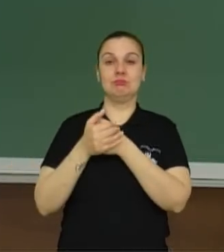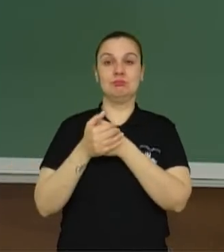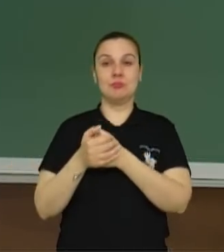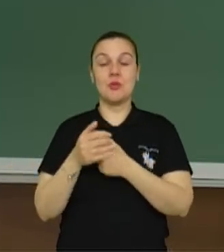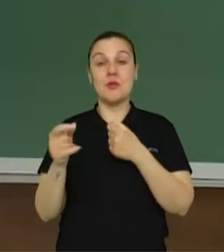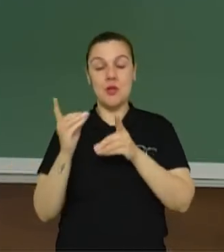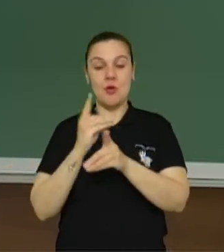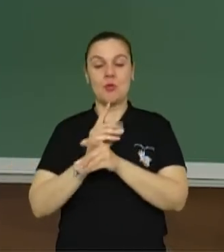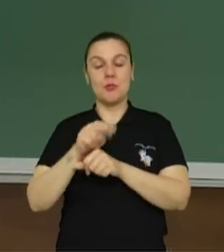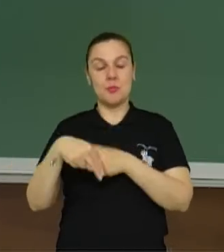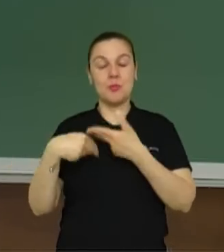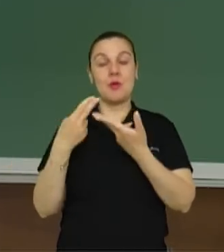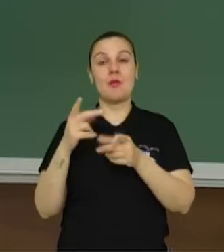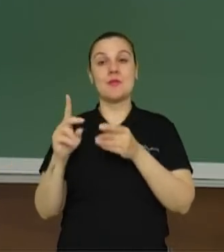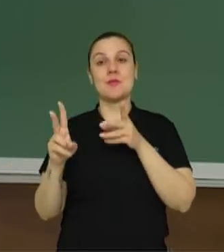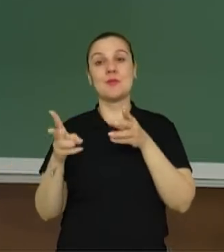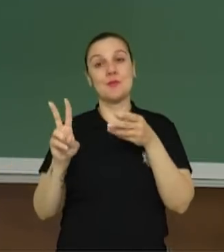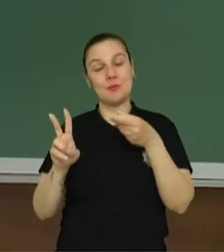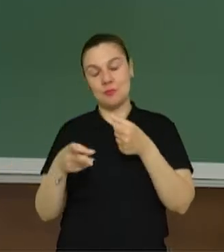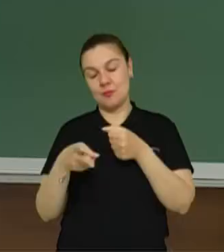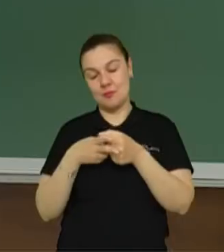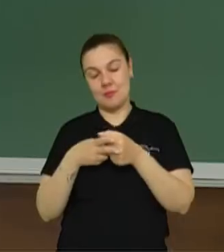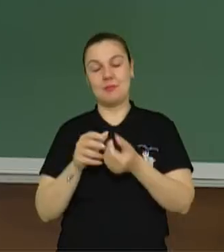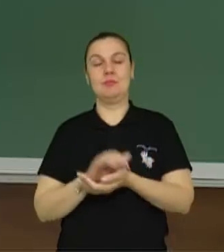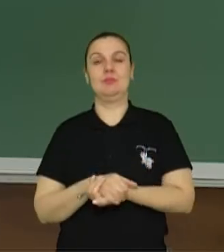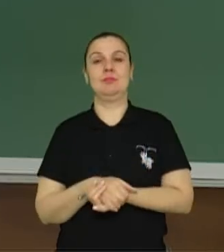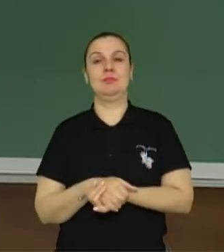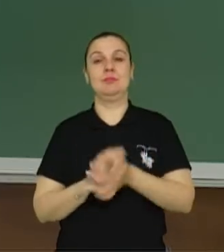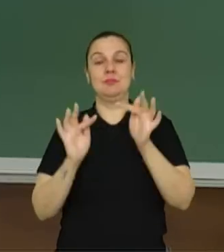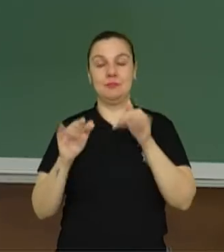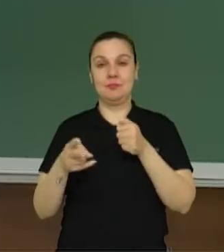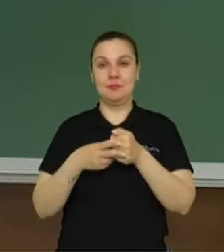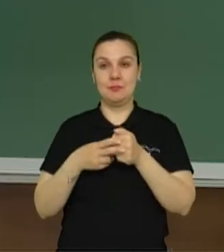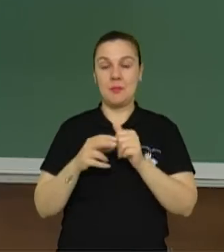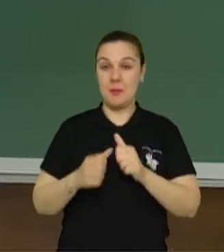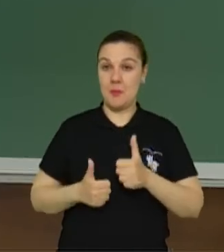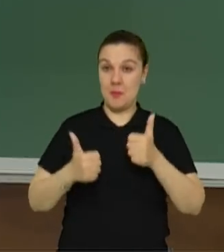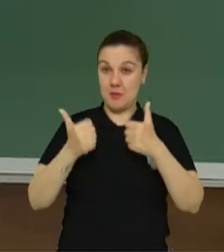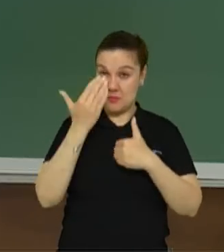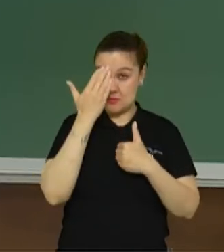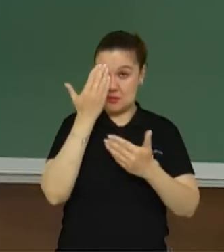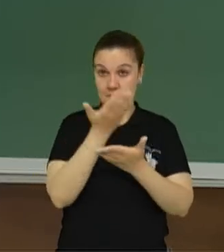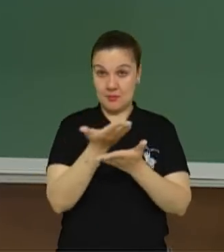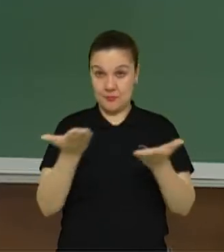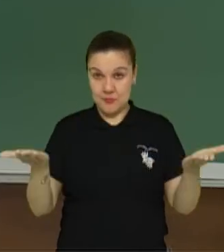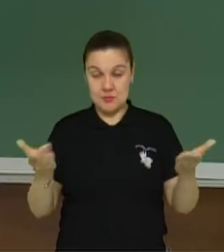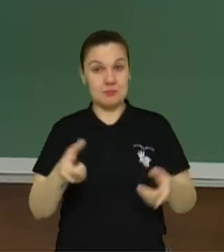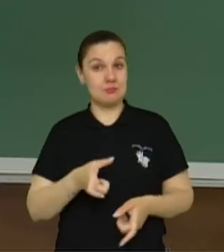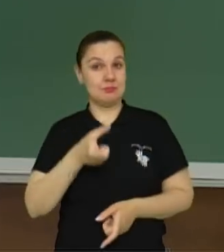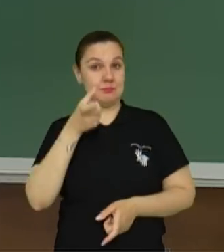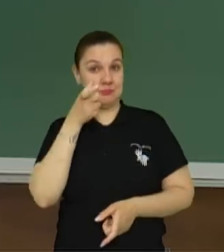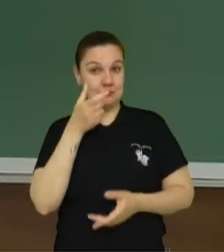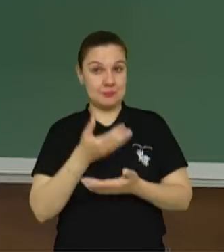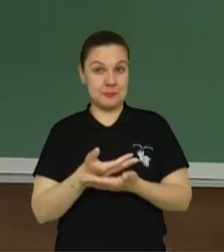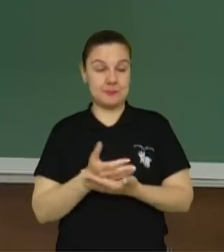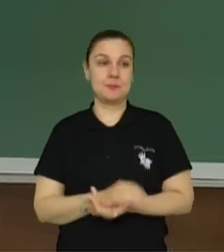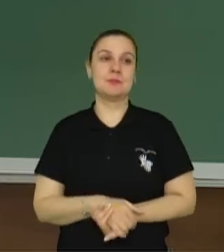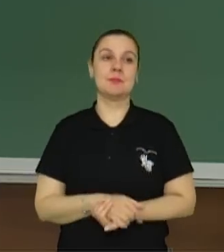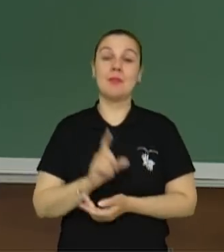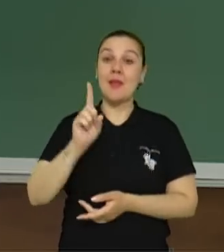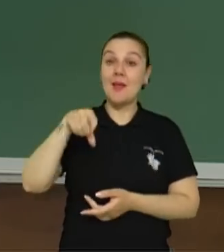que eu consigo identificar pela terminação verbal. Beleza? Então agradeço muito você que esteve conosco nessa